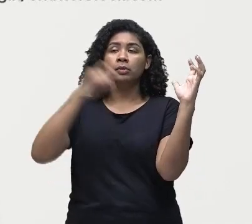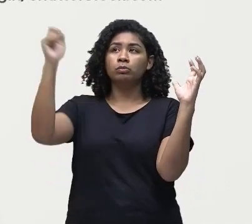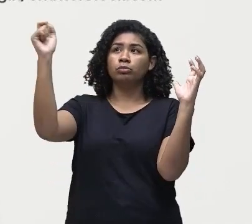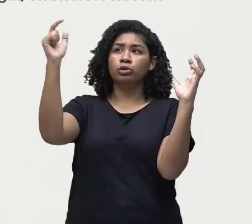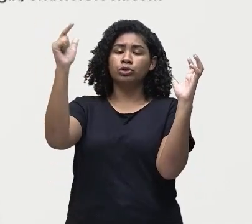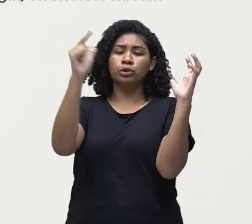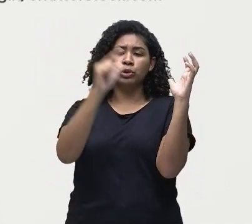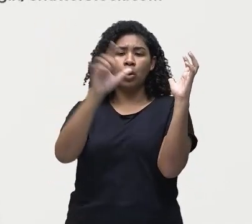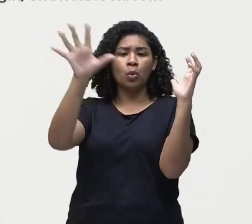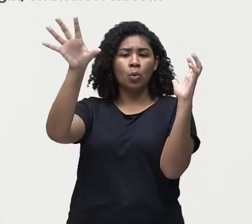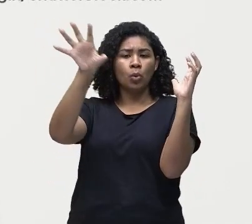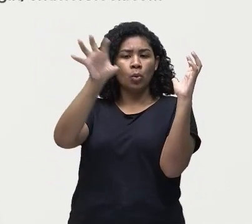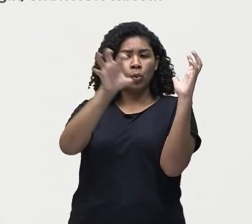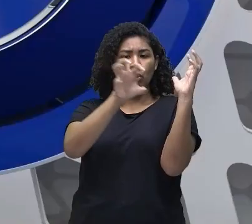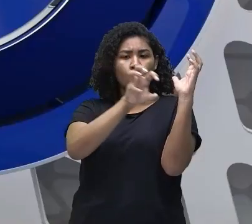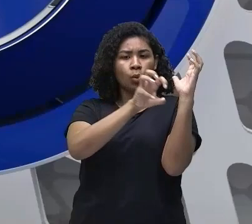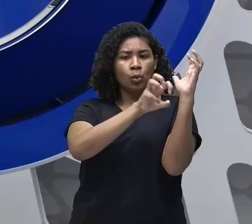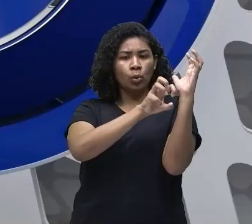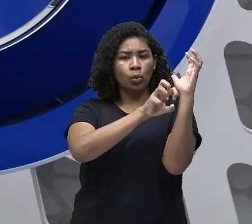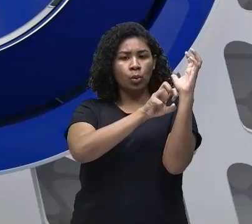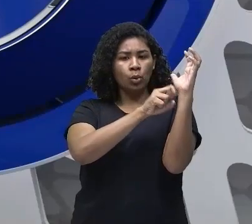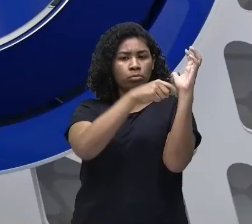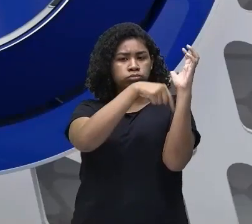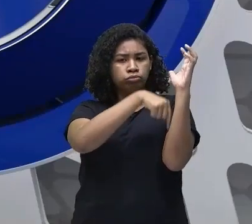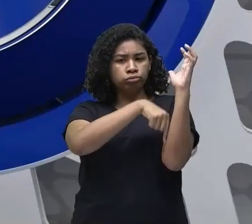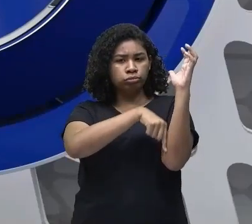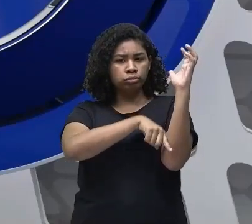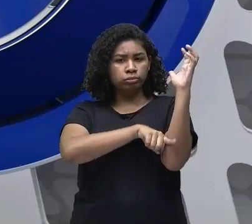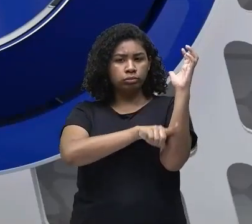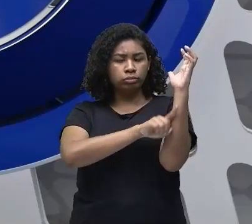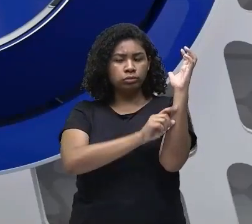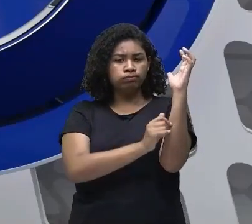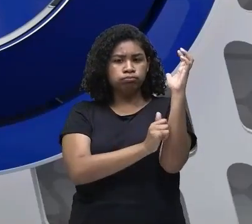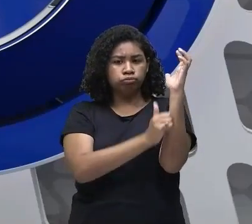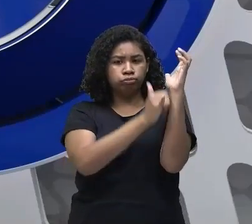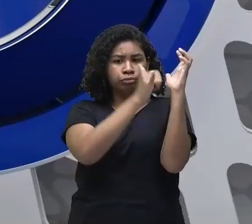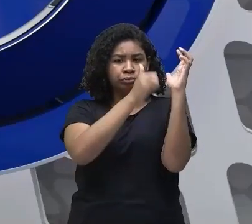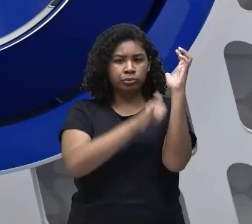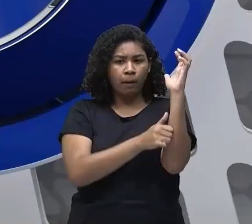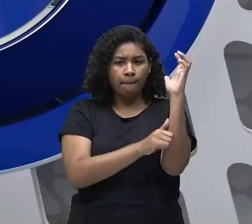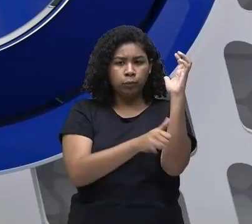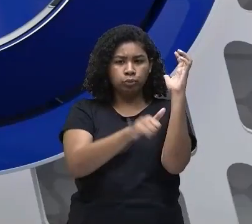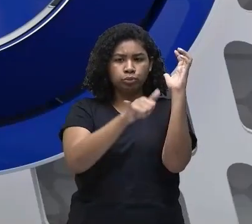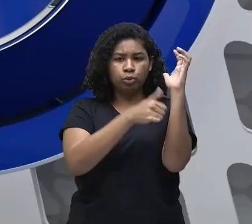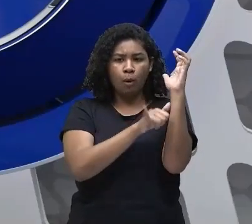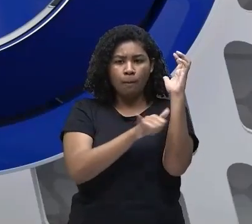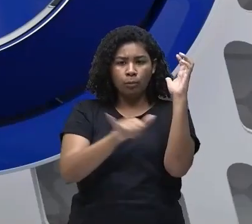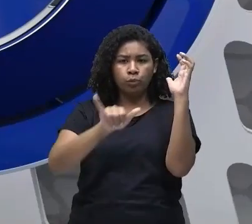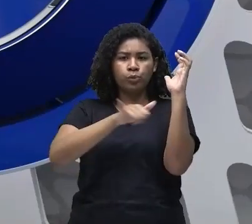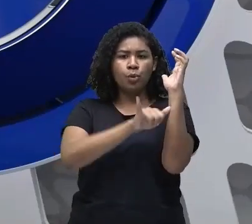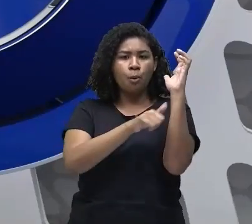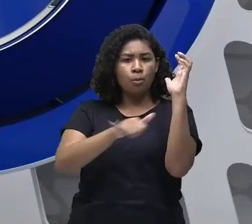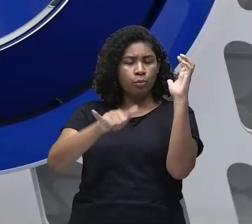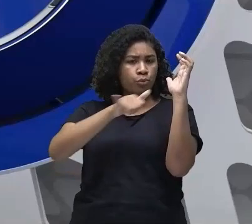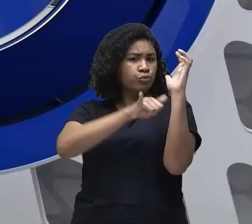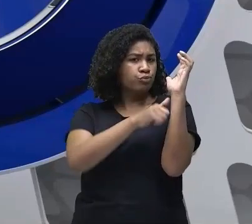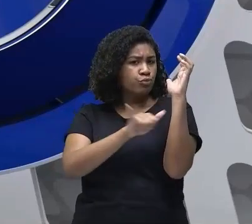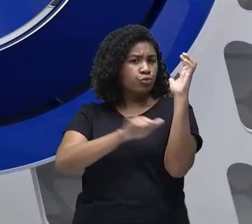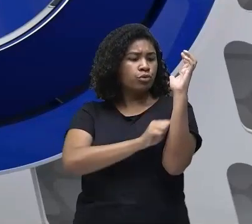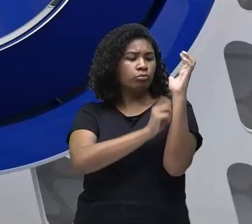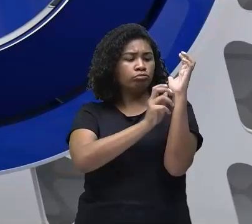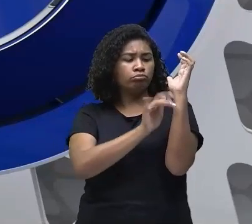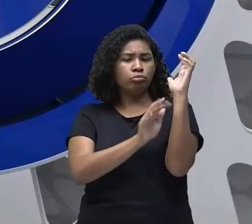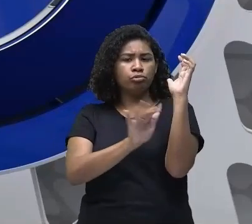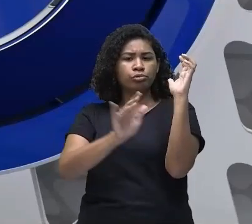metabolização do seu próprio alimento, usando a luz solar para produzir energia, né? Ali